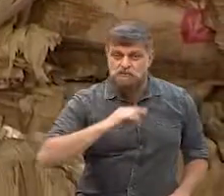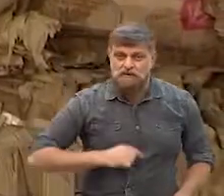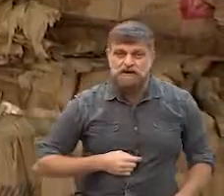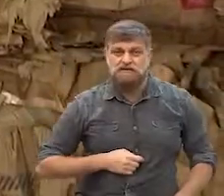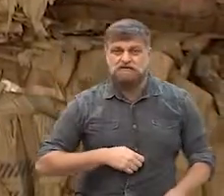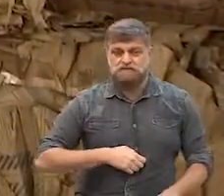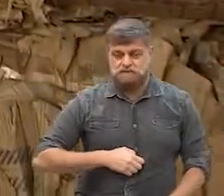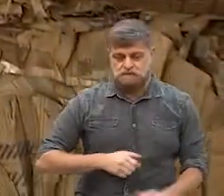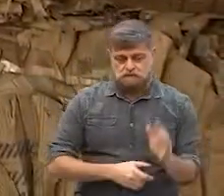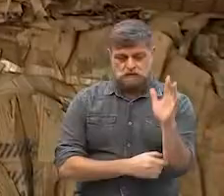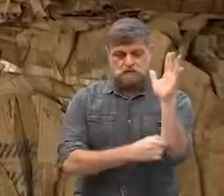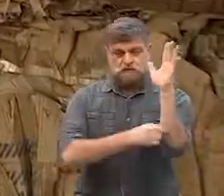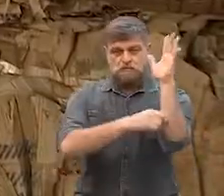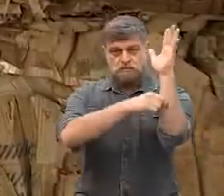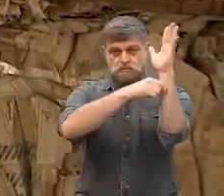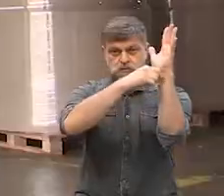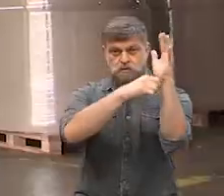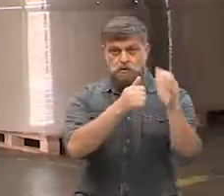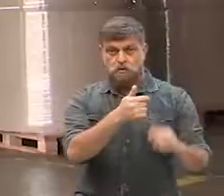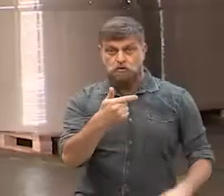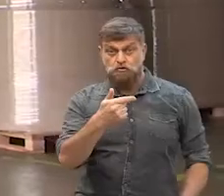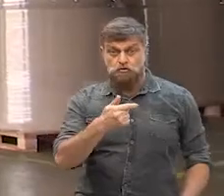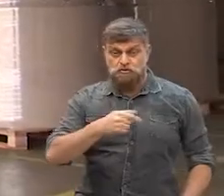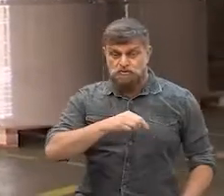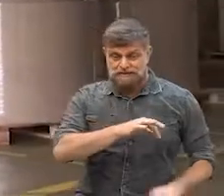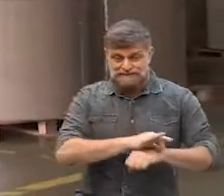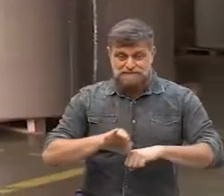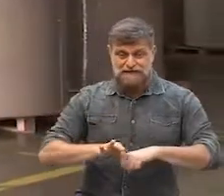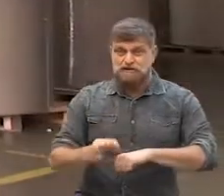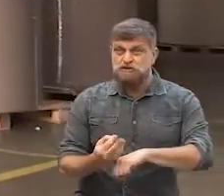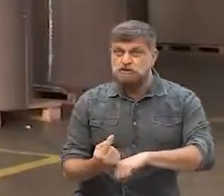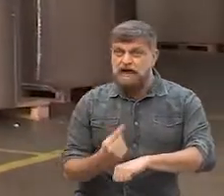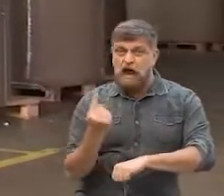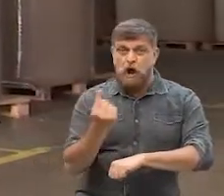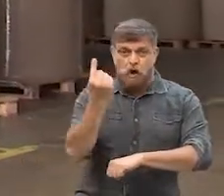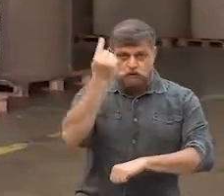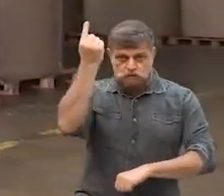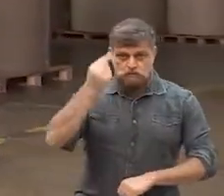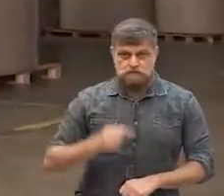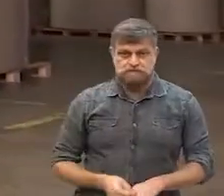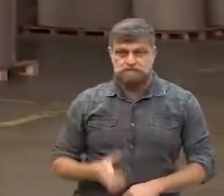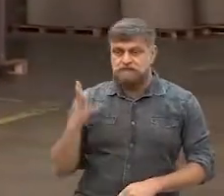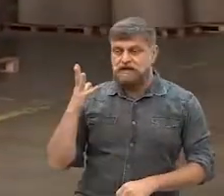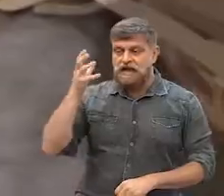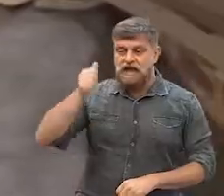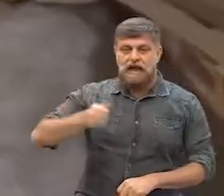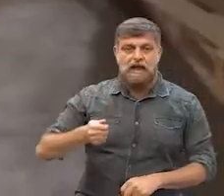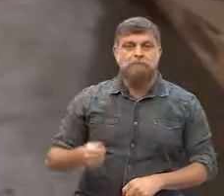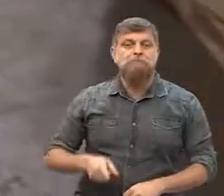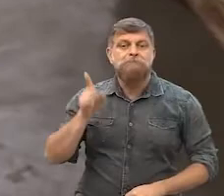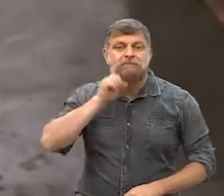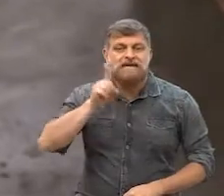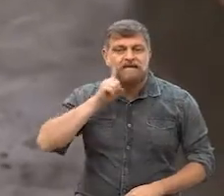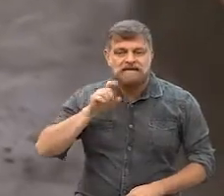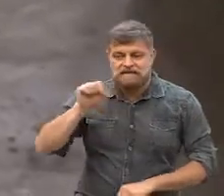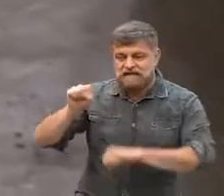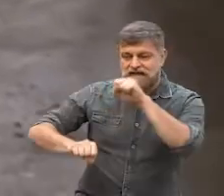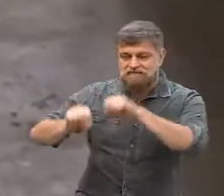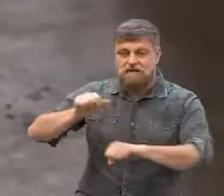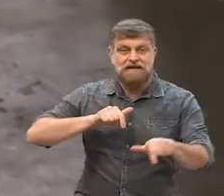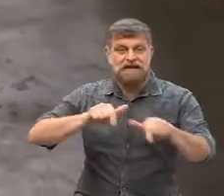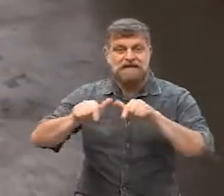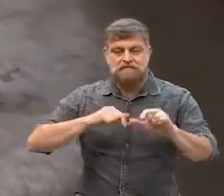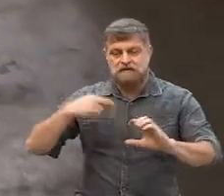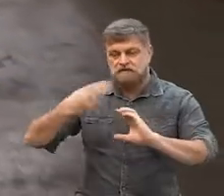eucaliptos com 12 metros de altura. Em Americana, esta fábrica trabalha com reciclagem de papel,